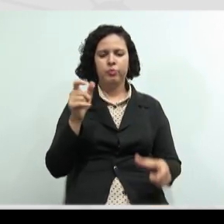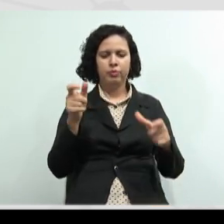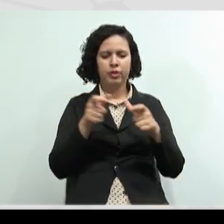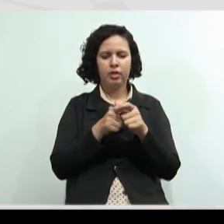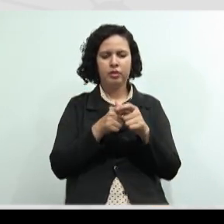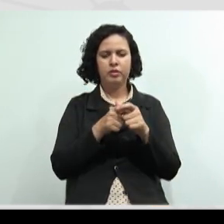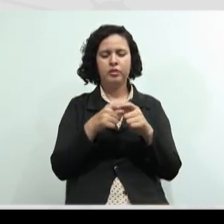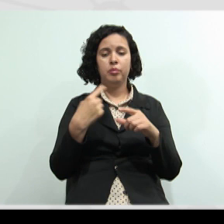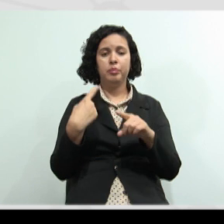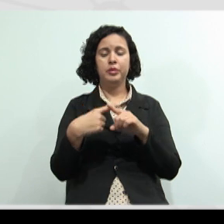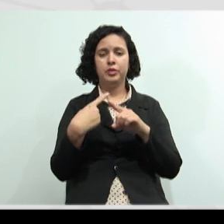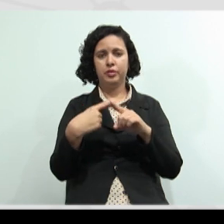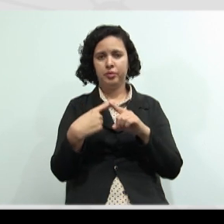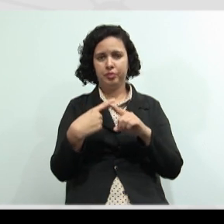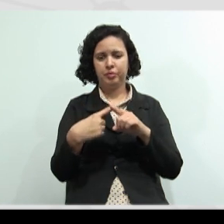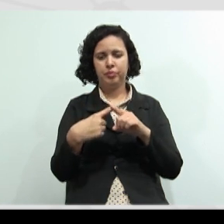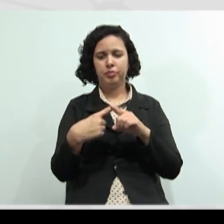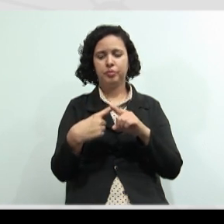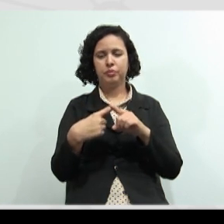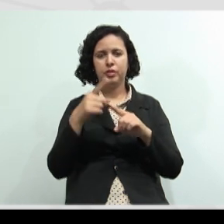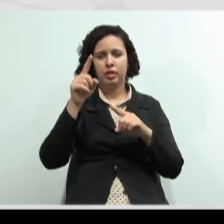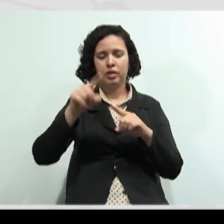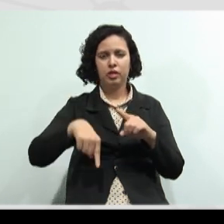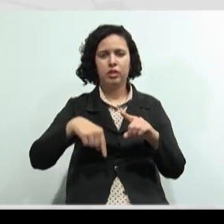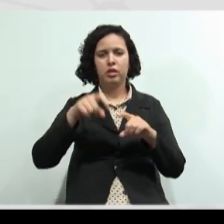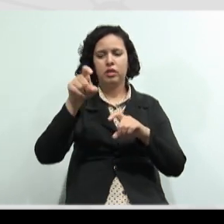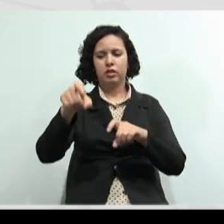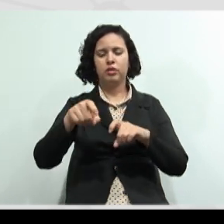suas características. A agricultura familiar normalmente está ligada a